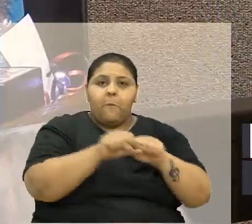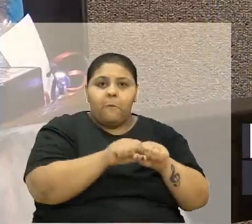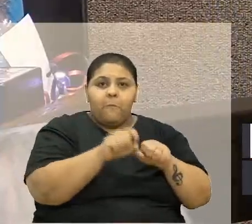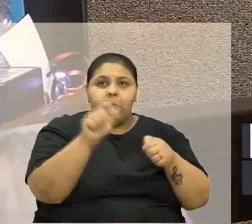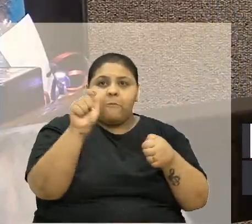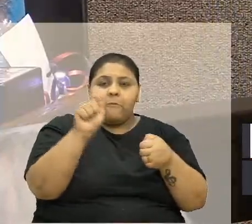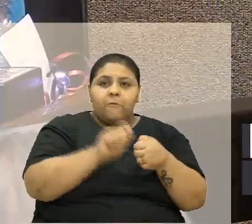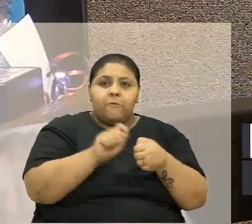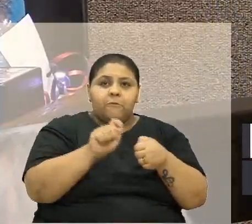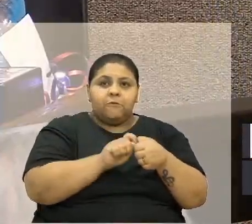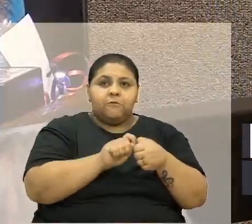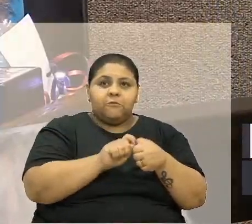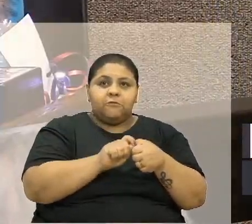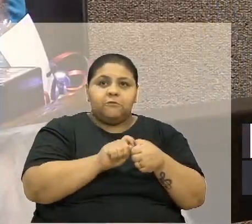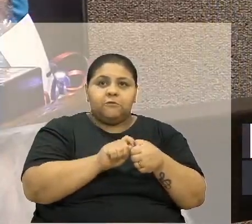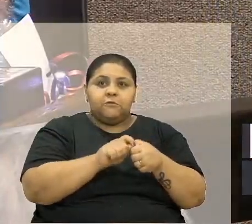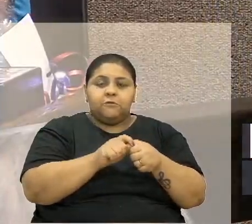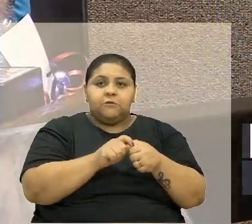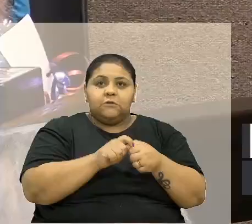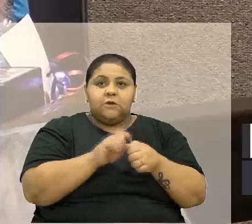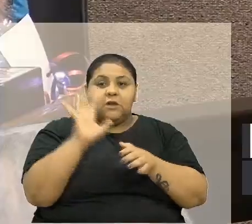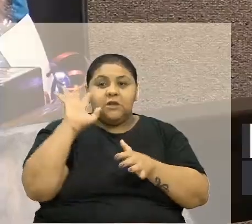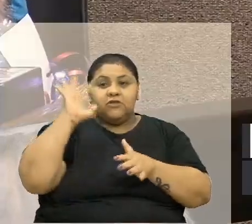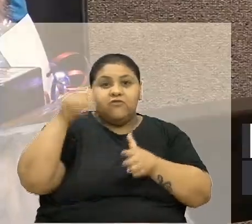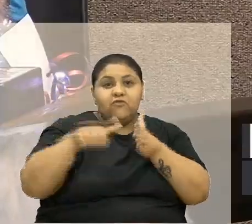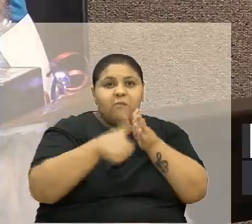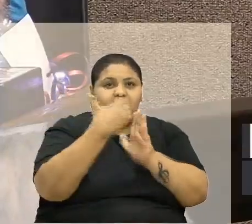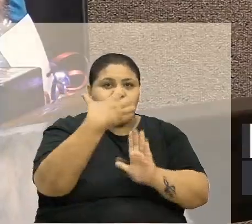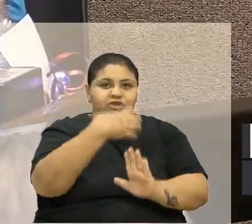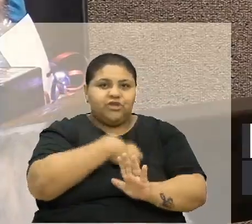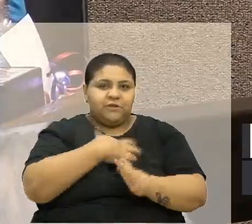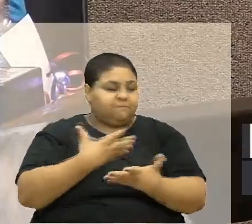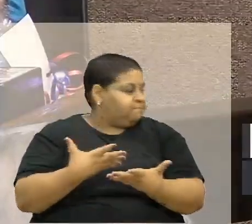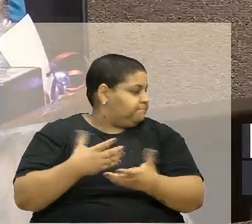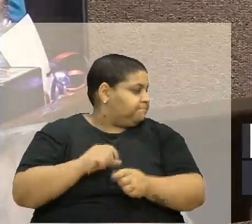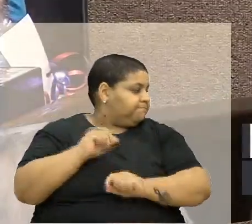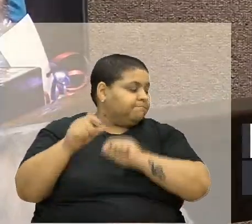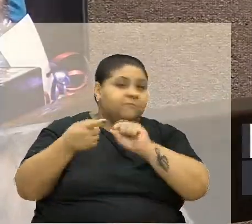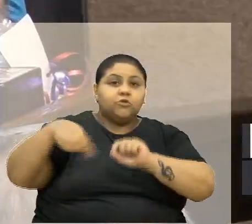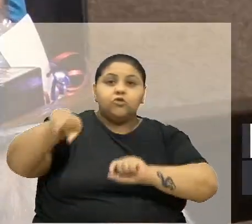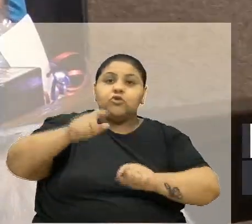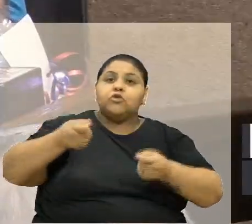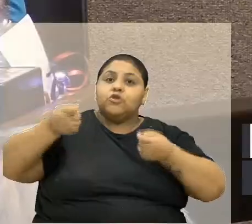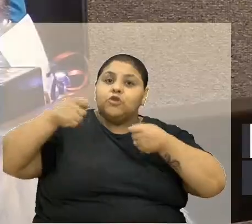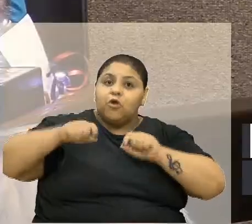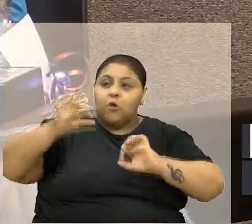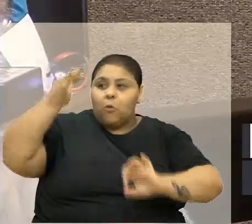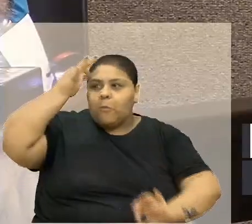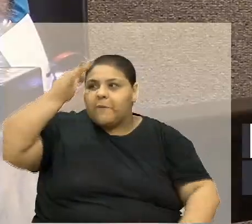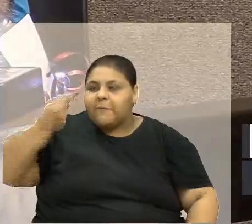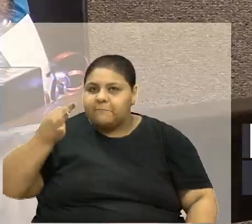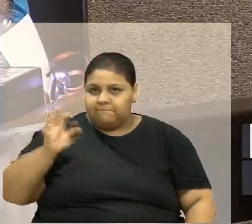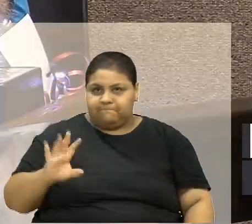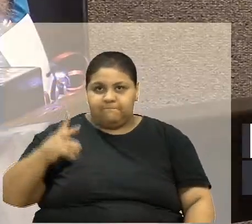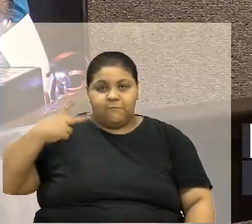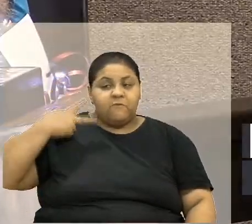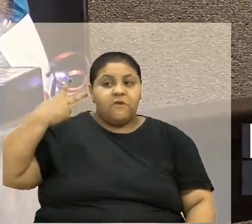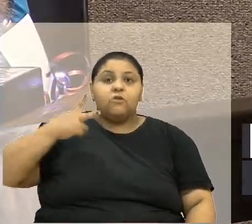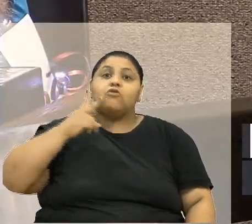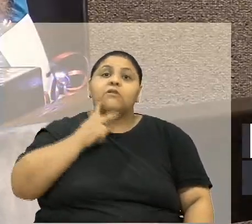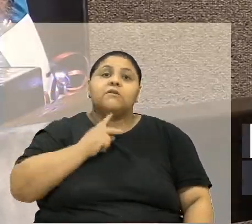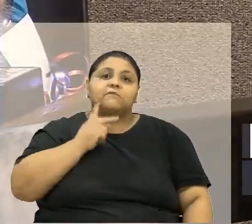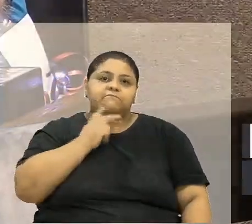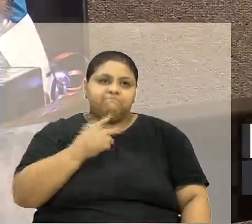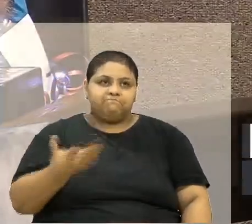fazer com que essa situação seja resolvida da melhor maneira possível. E o que nós precisamos compreender, vereador Renato?